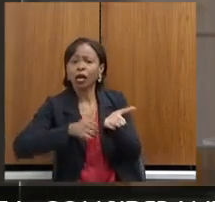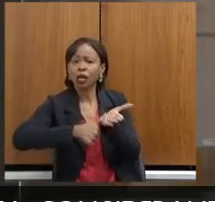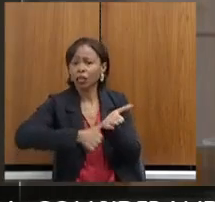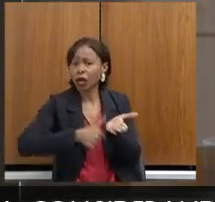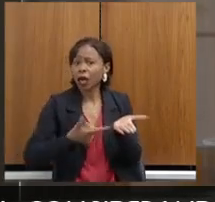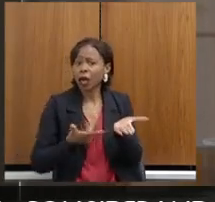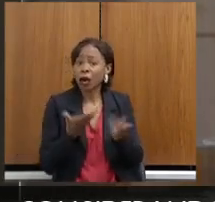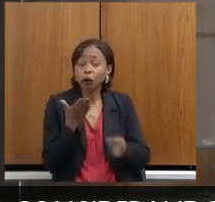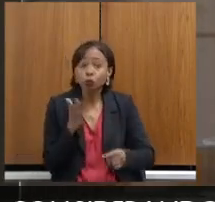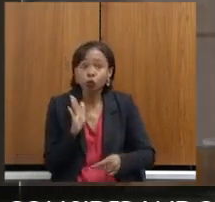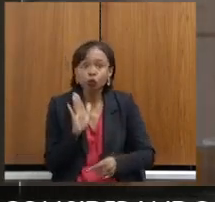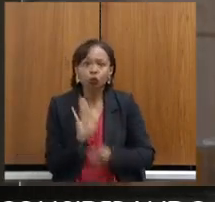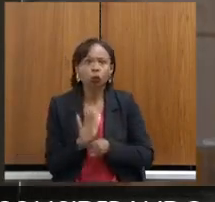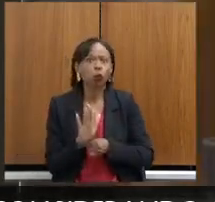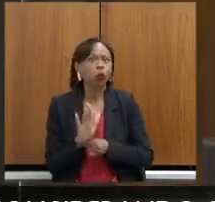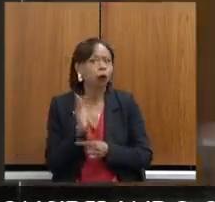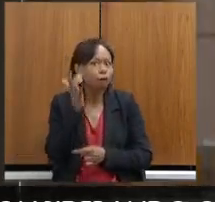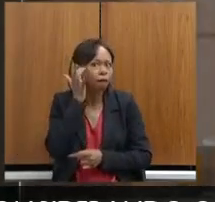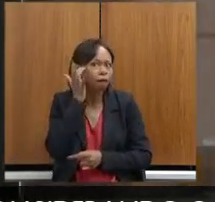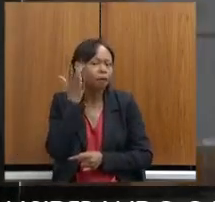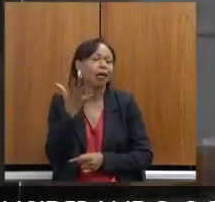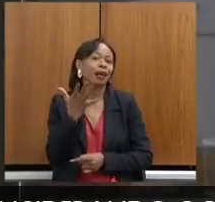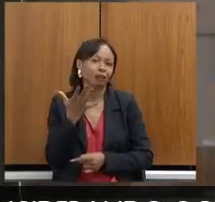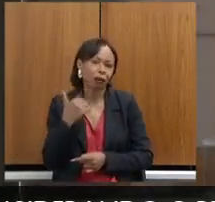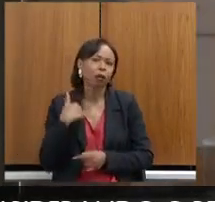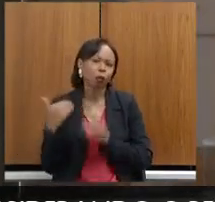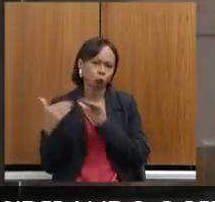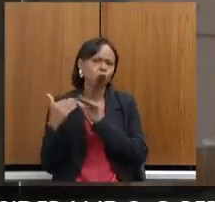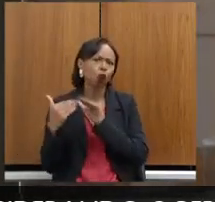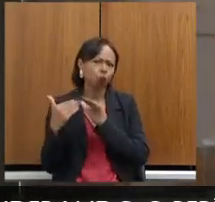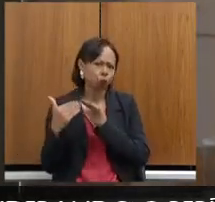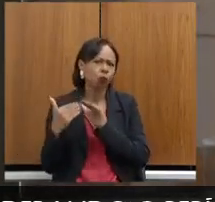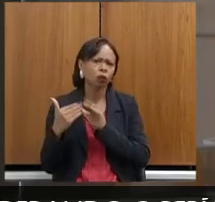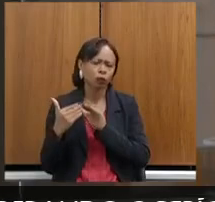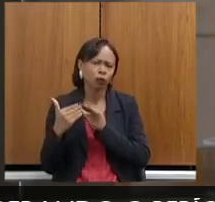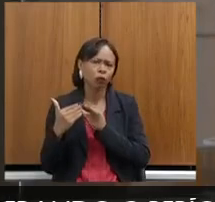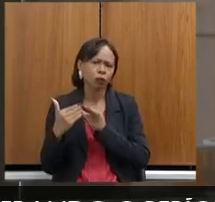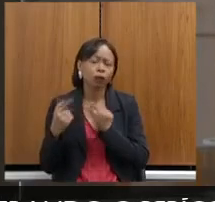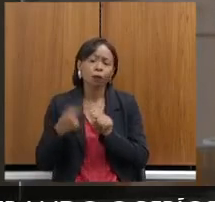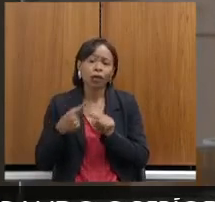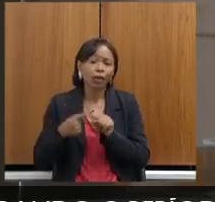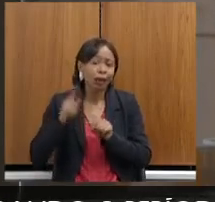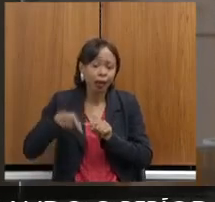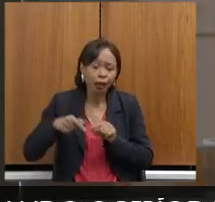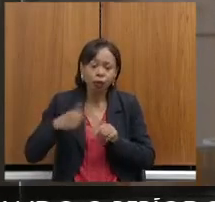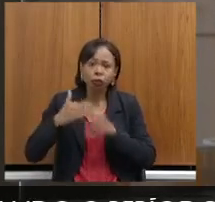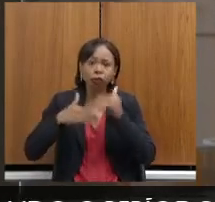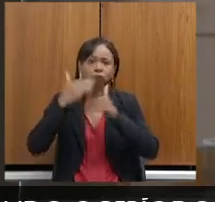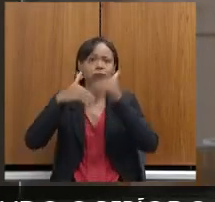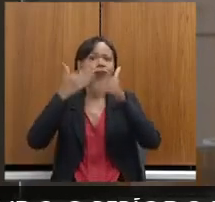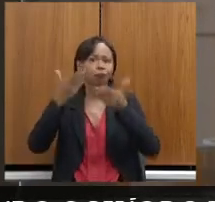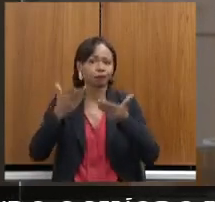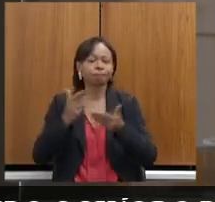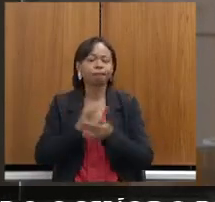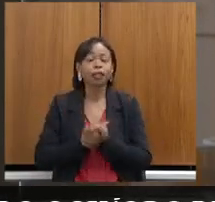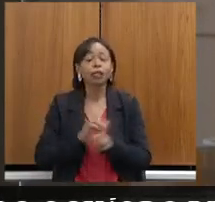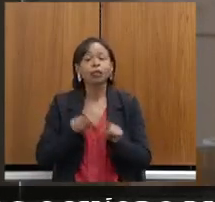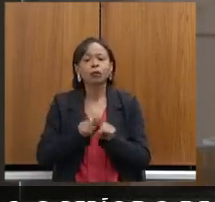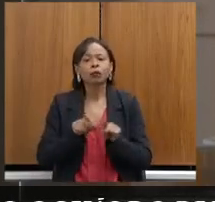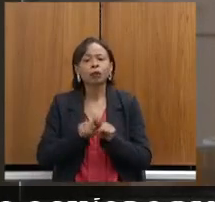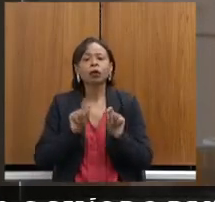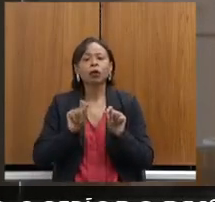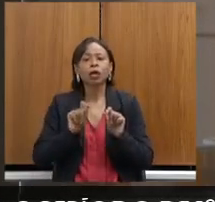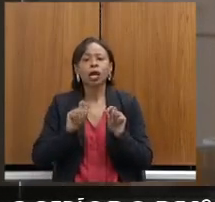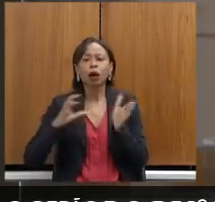aí Vai facilitar demais isso isso eu concordo assim gênero no igual que é o progresso né e também com a questão